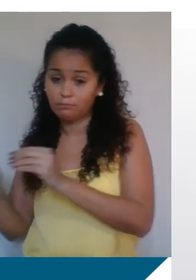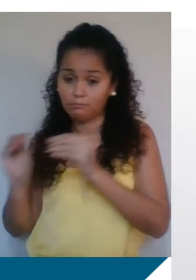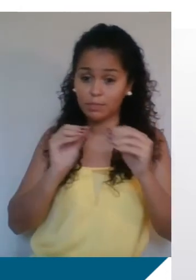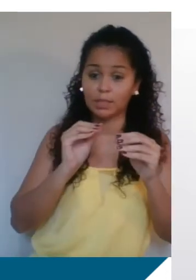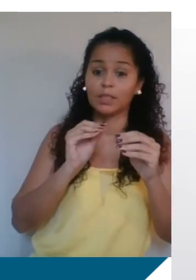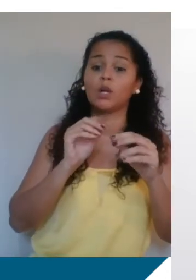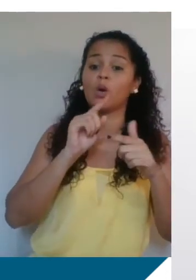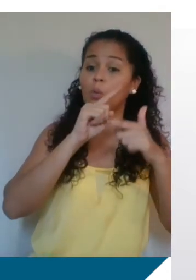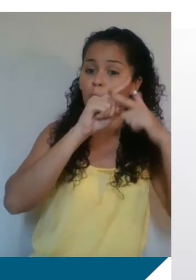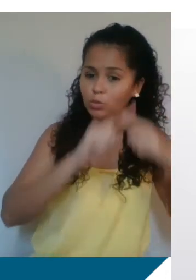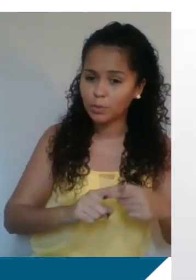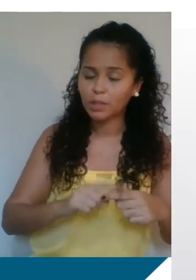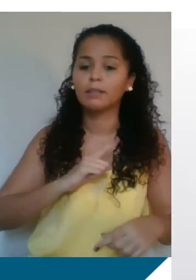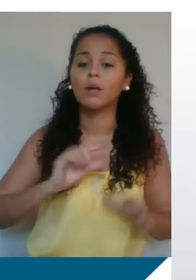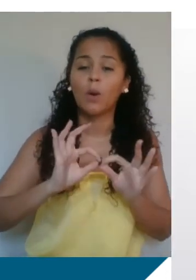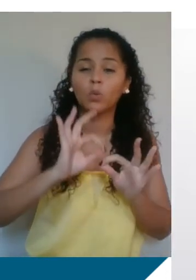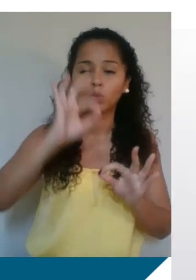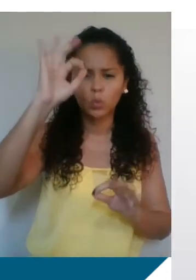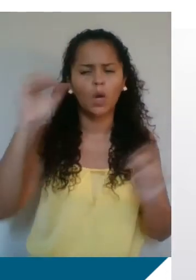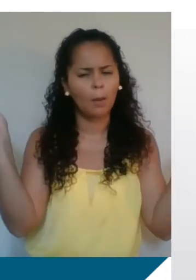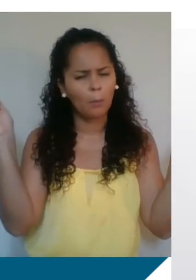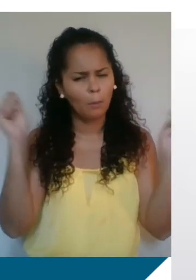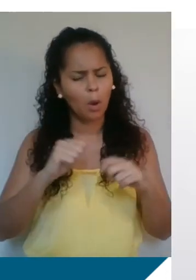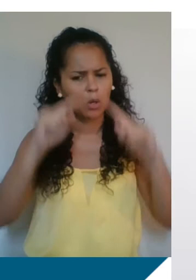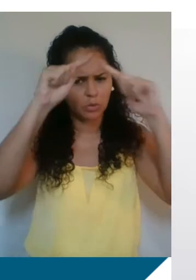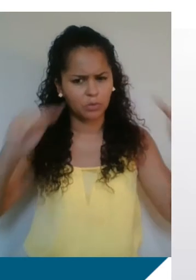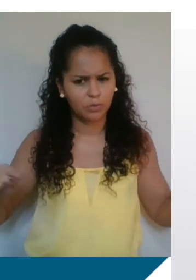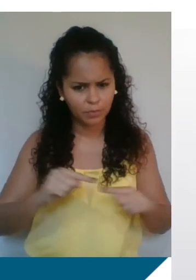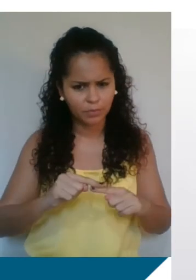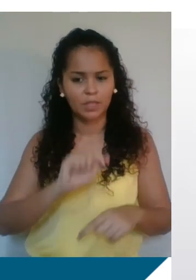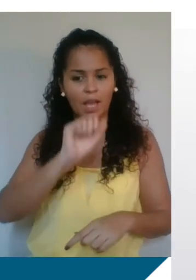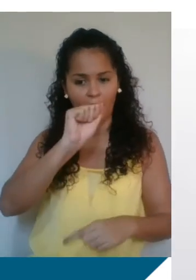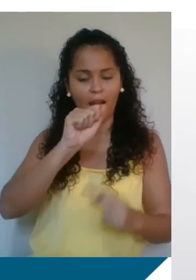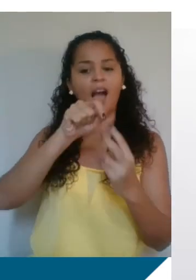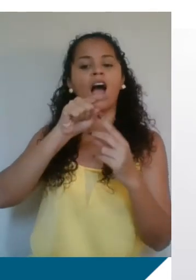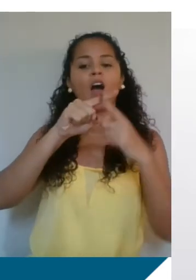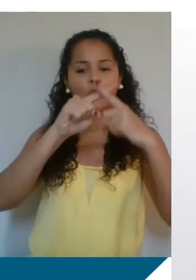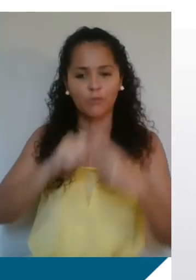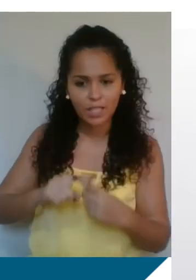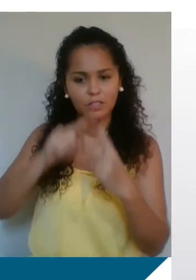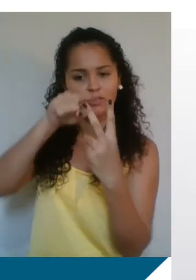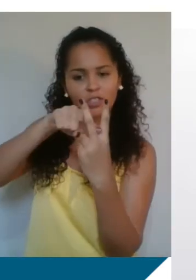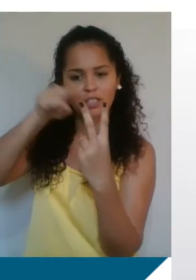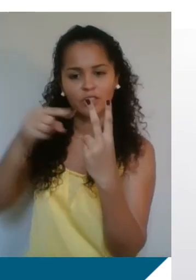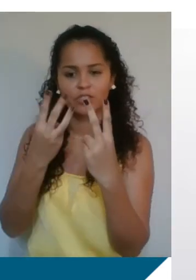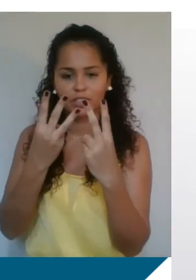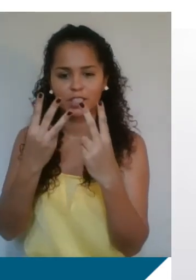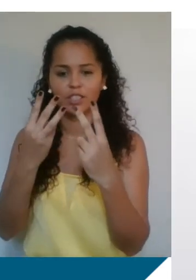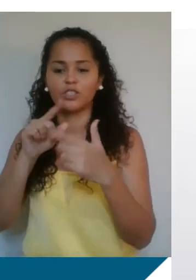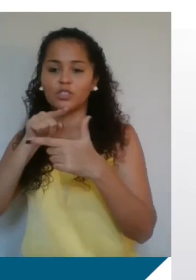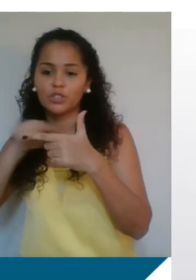pode ser expressa por A vezes raiz de 3 dividido por 2, onde A é o lado do triângulo